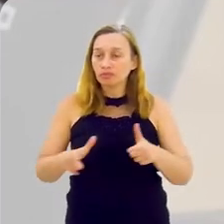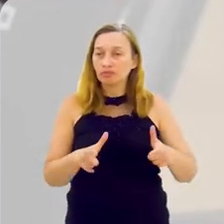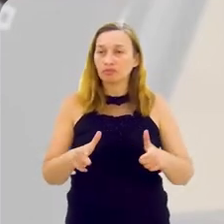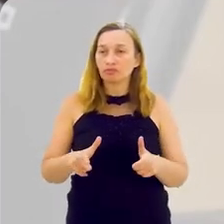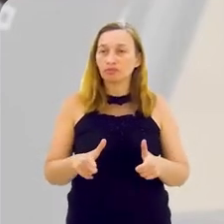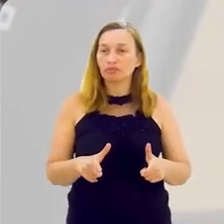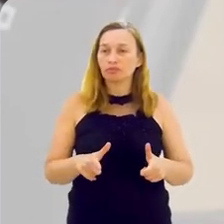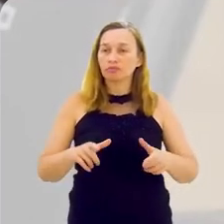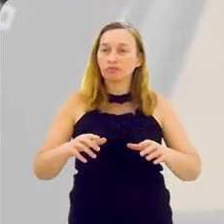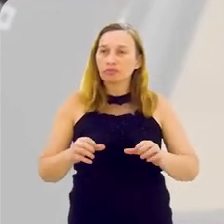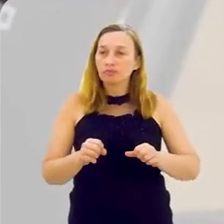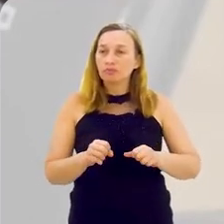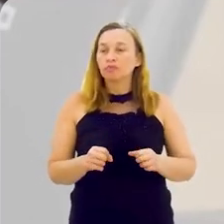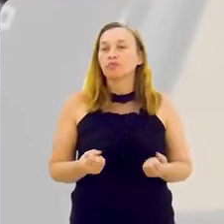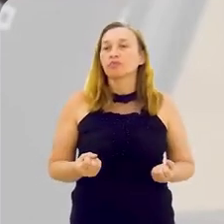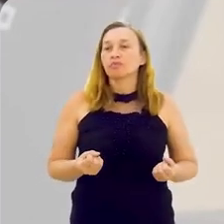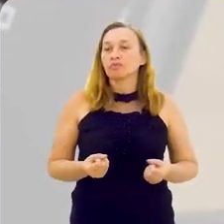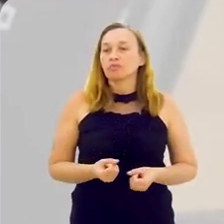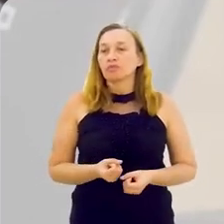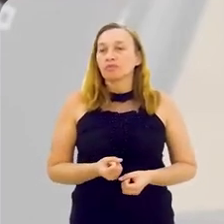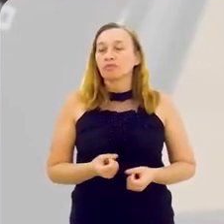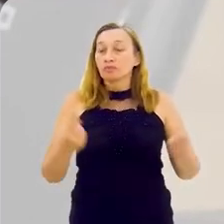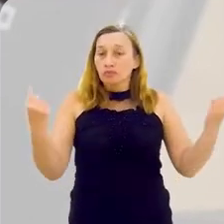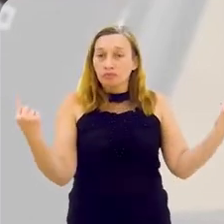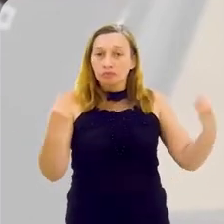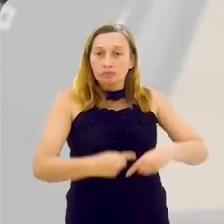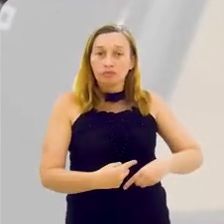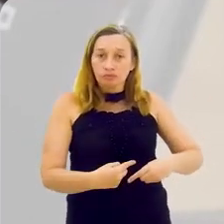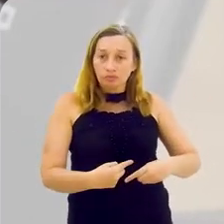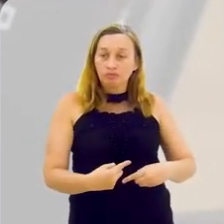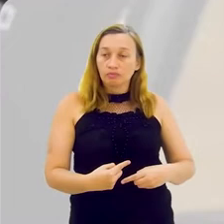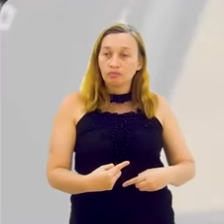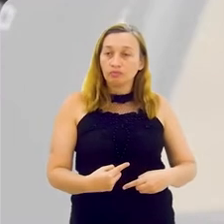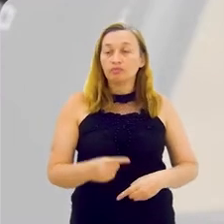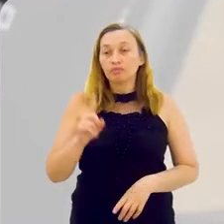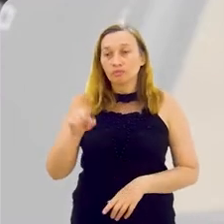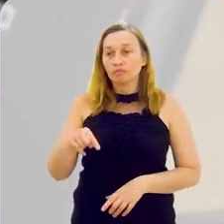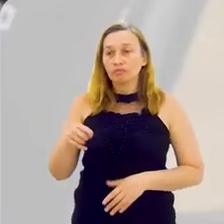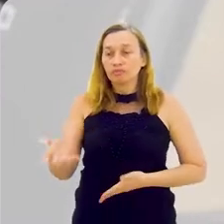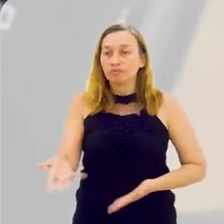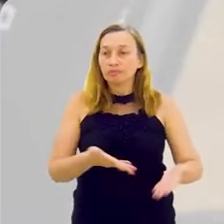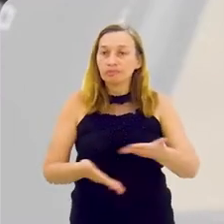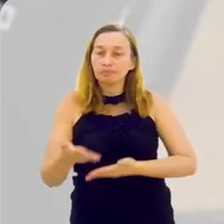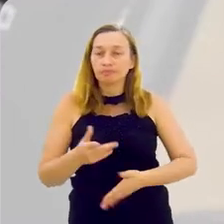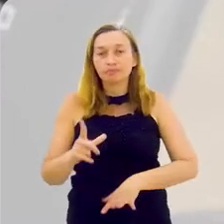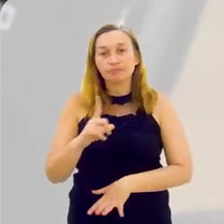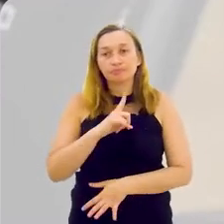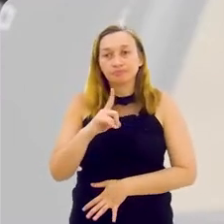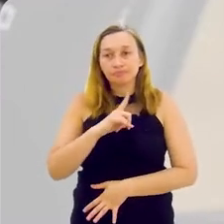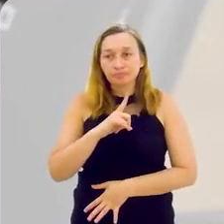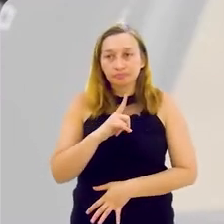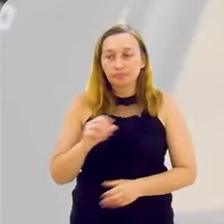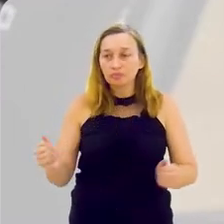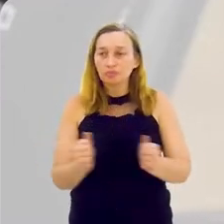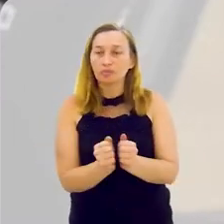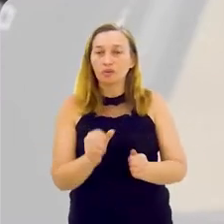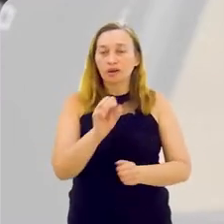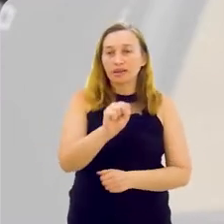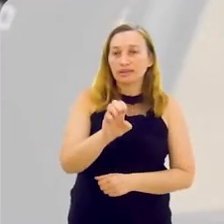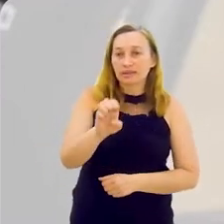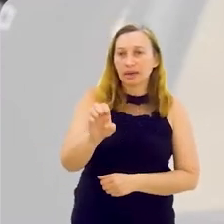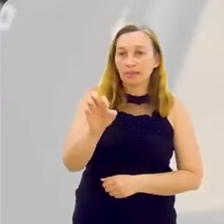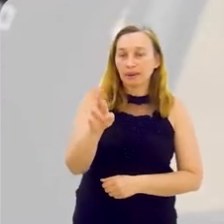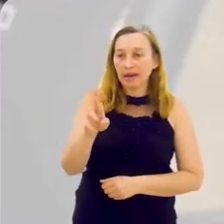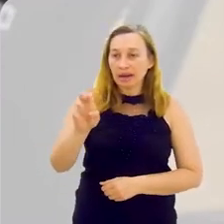entidades de fomento, e você tem um grau de interferência nesse fator de competitividade, que é a participação que